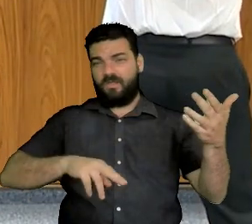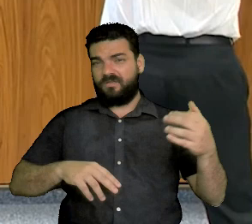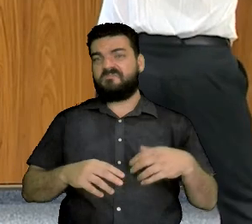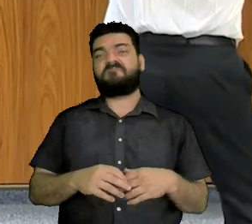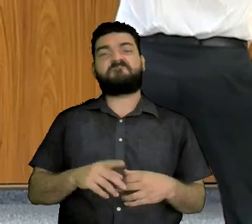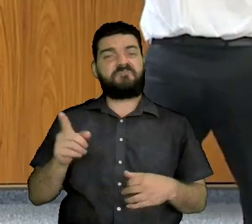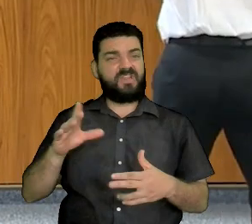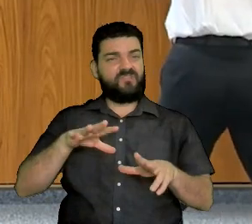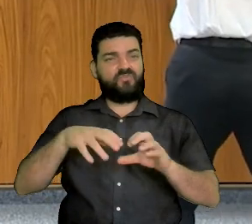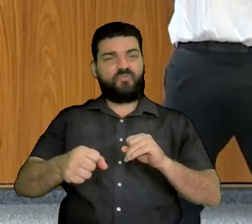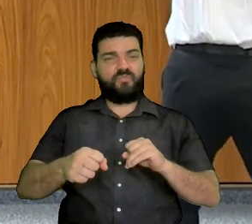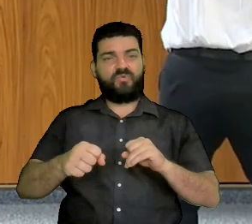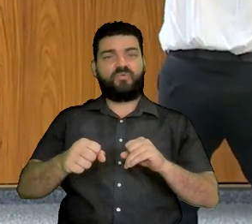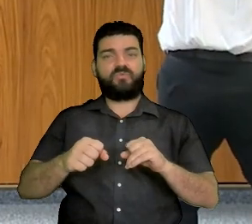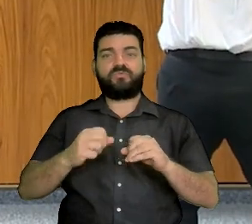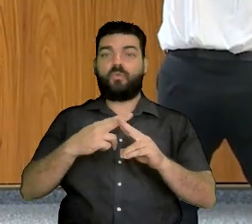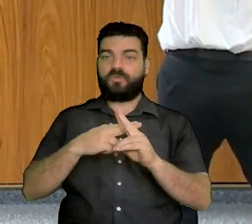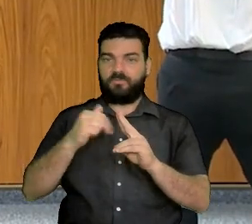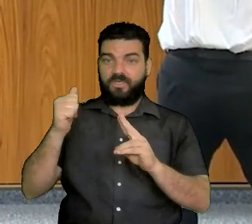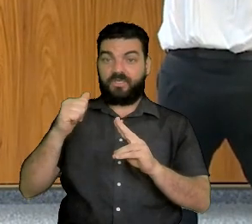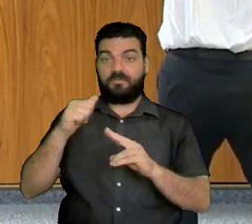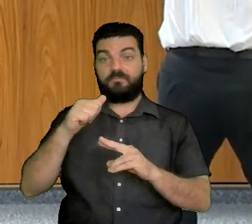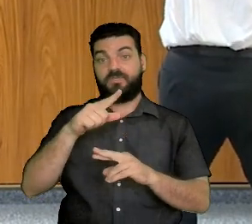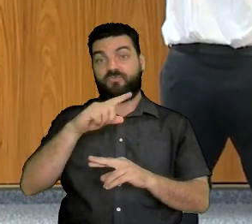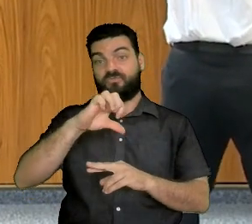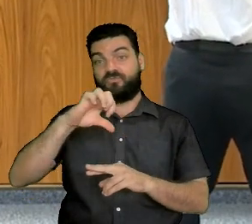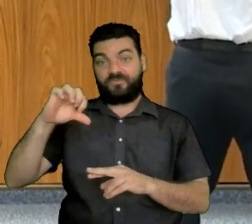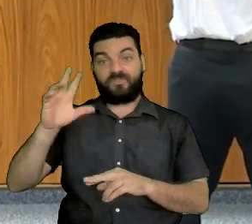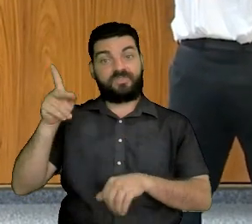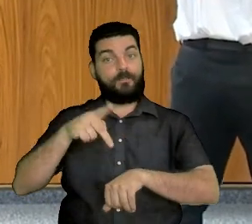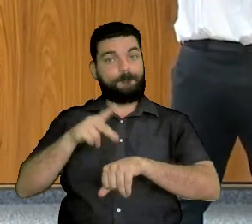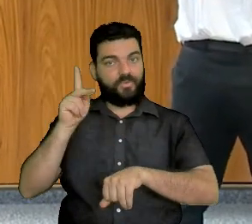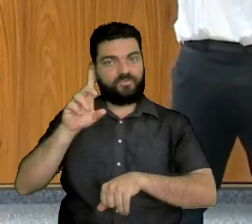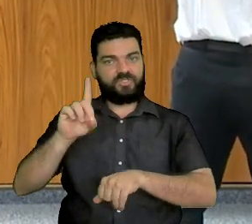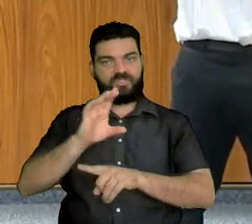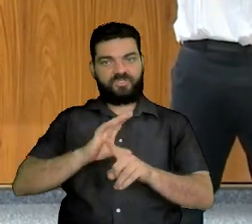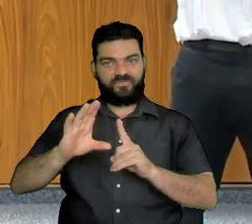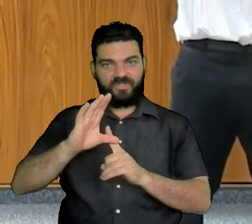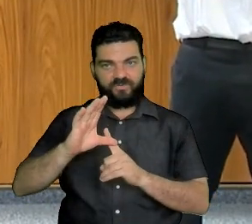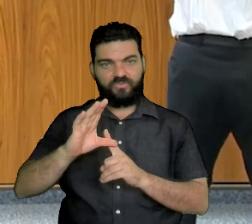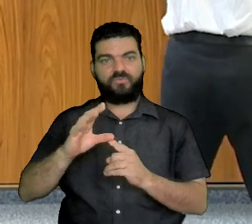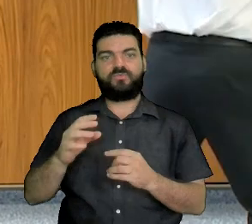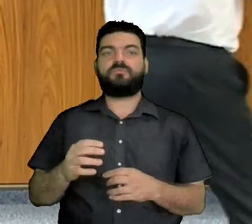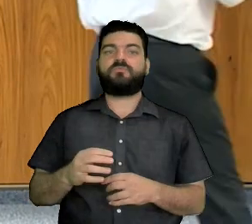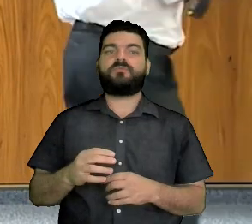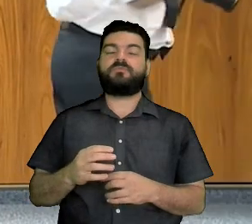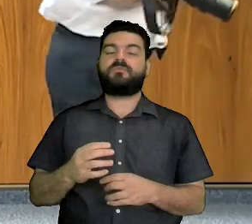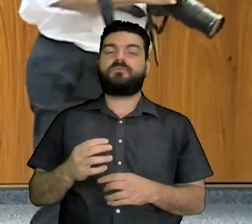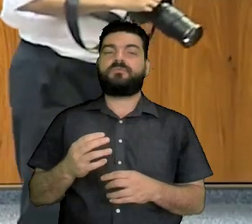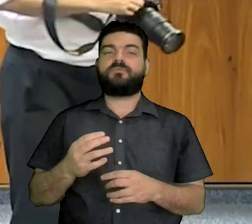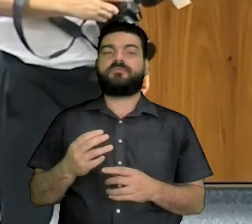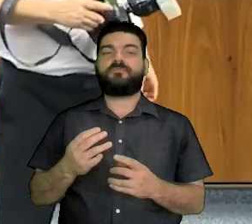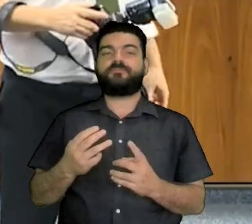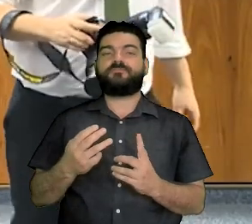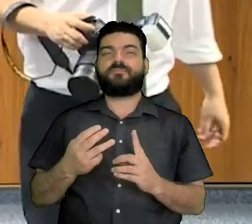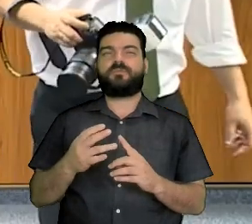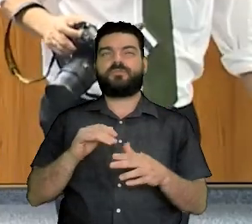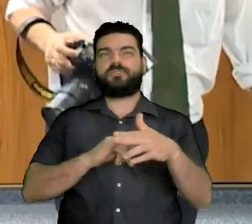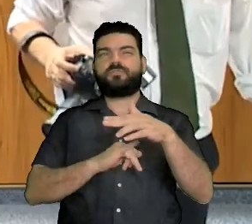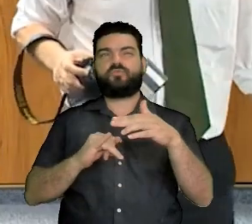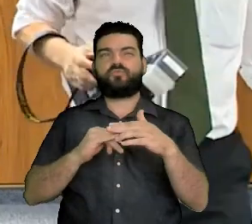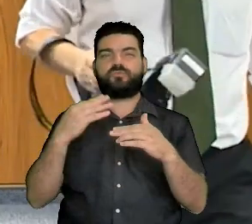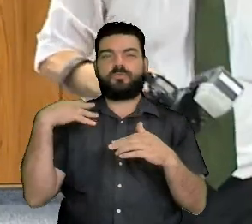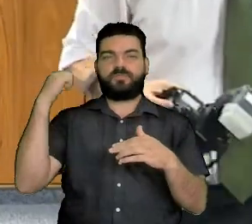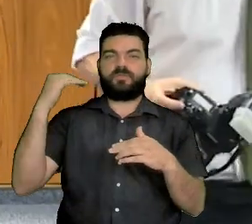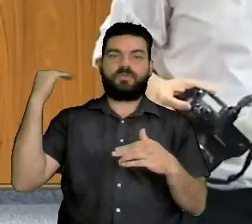no Centro da Universidade de Brasília, em 99, tem pós-graduação em Direito Civil, em Processo Civil, pelo Instituto dos Magistrados